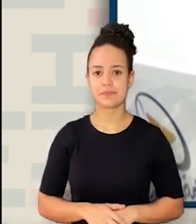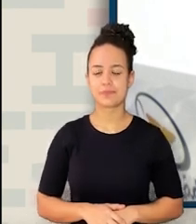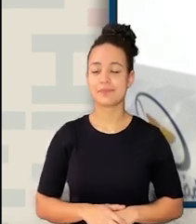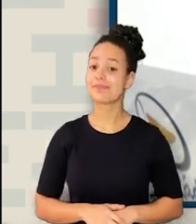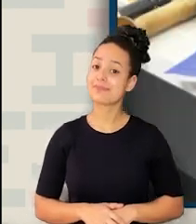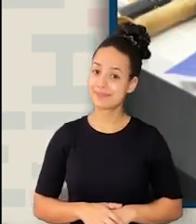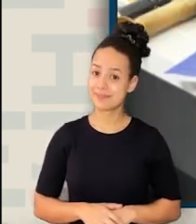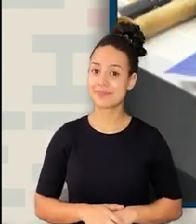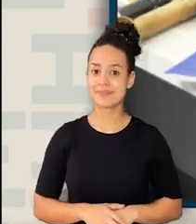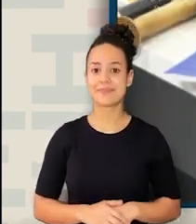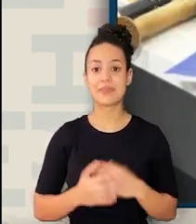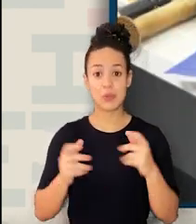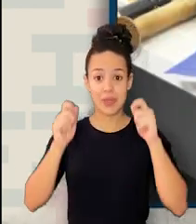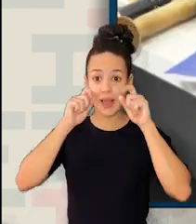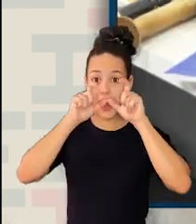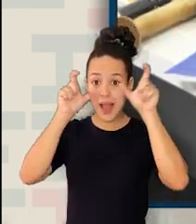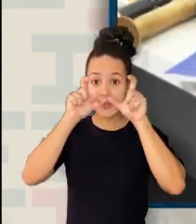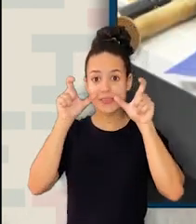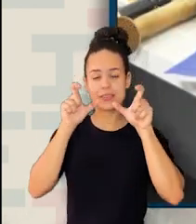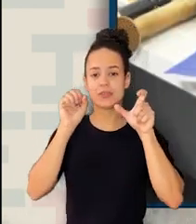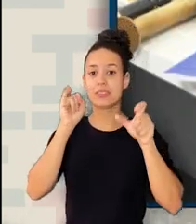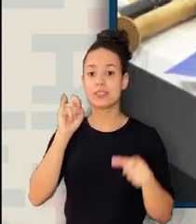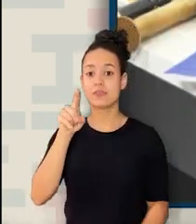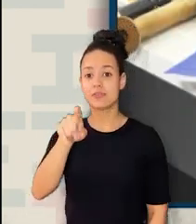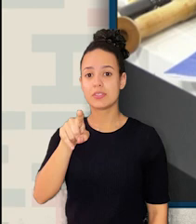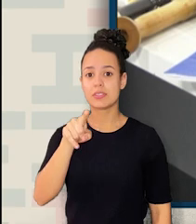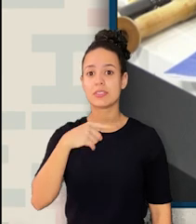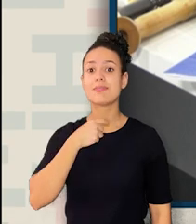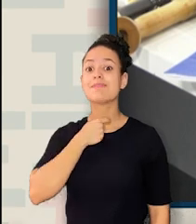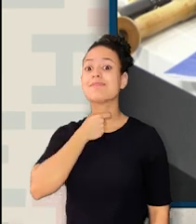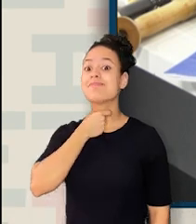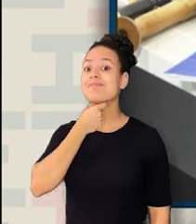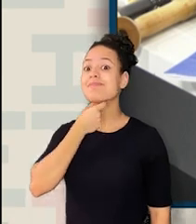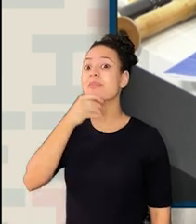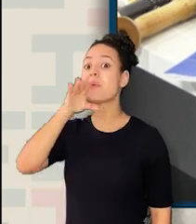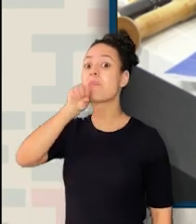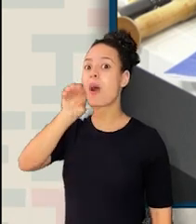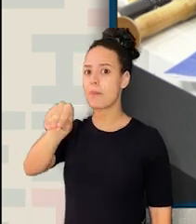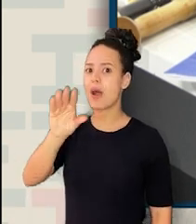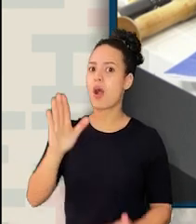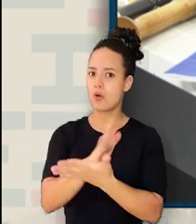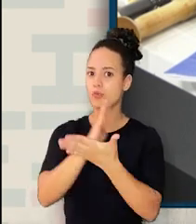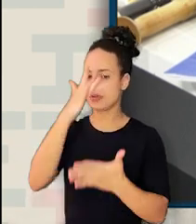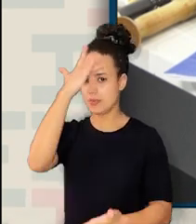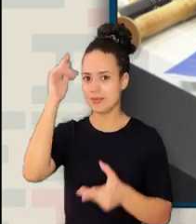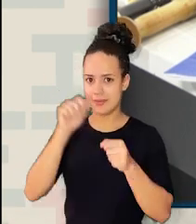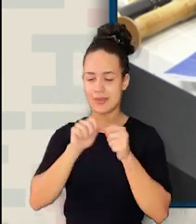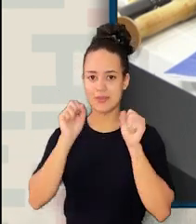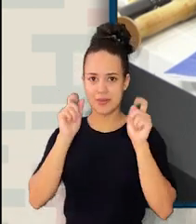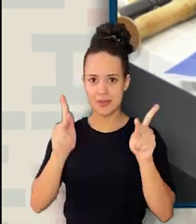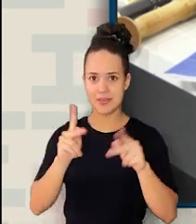Né? E preste atenção também se você não está falando com a sua garganta, porque algumas pessoas fazem isso, tá bom?